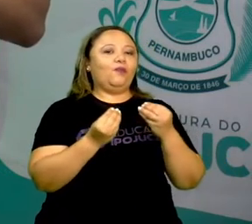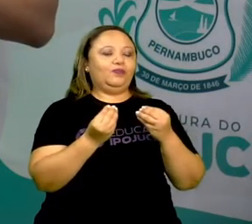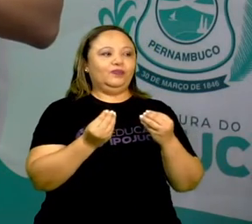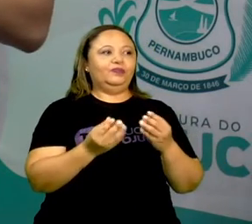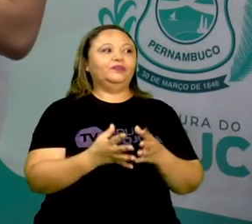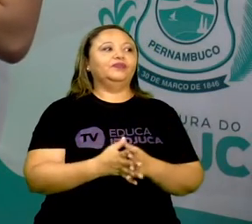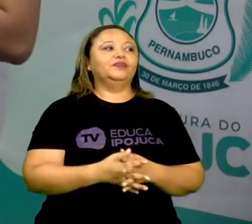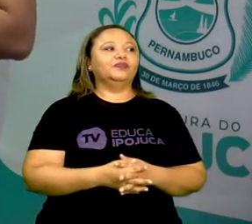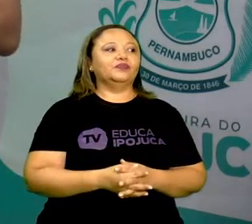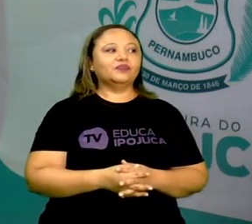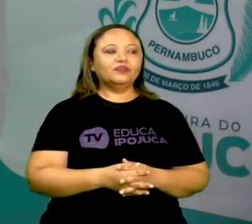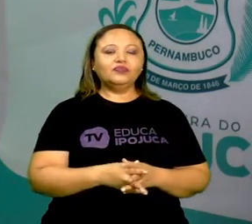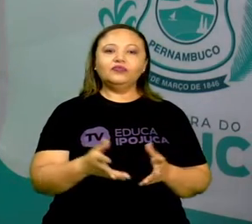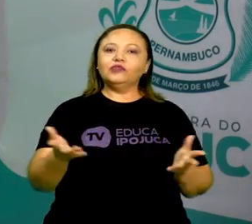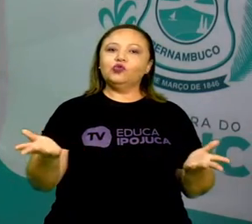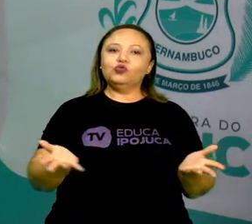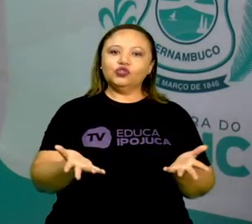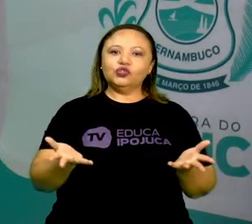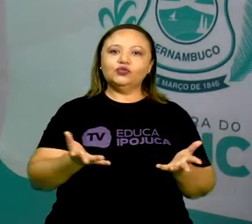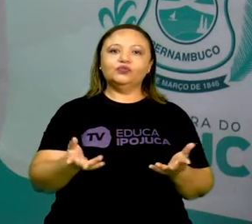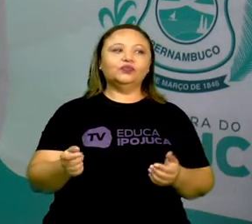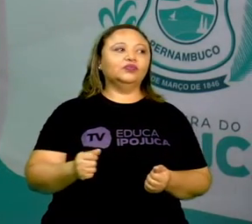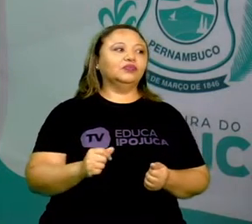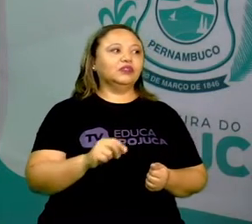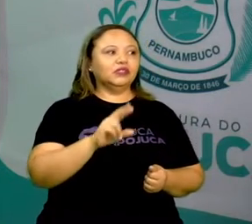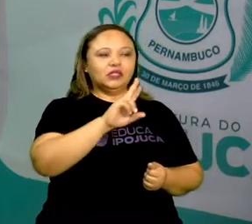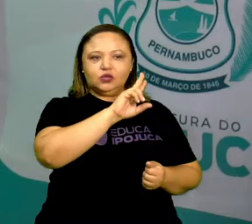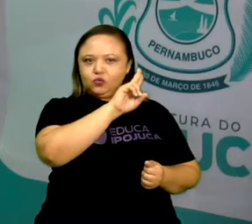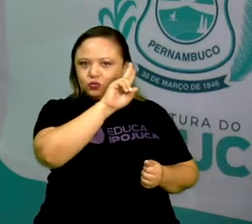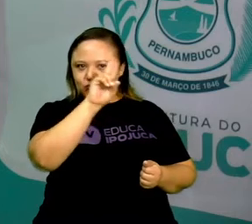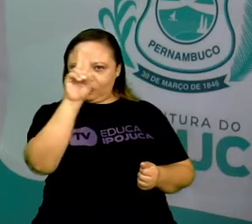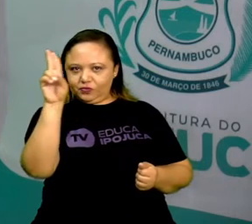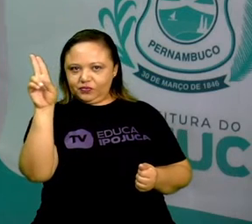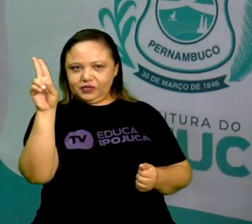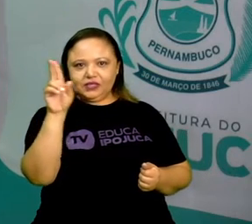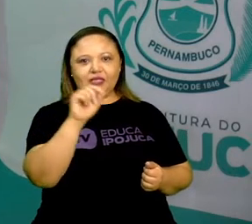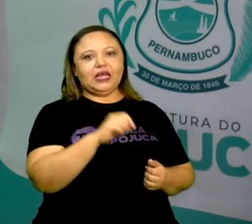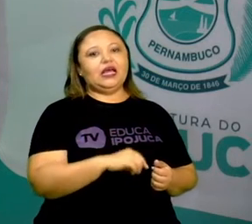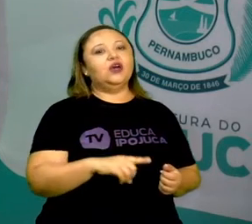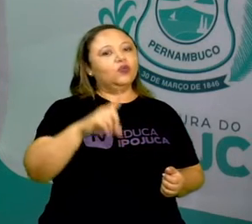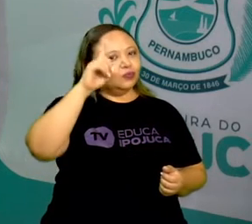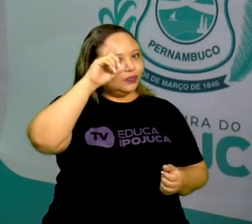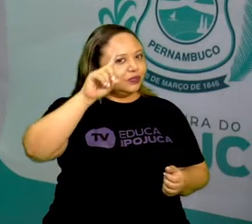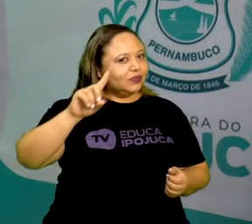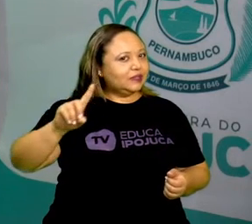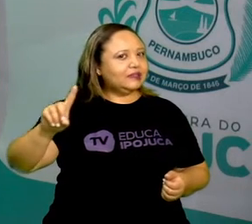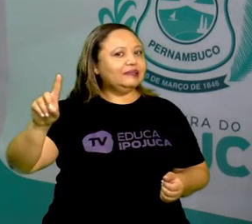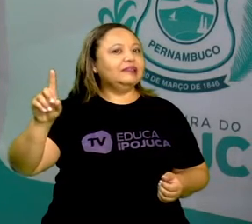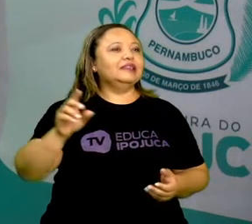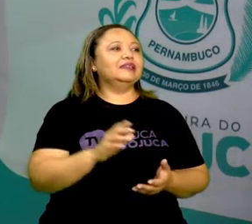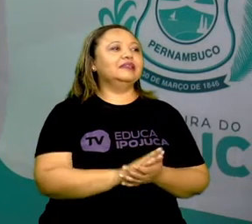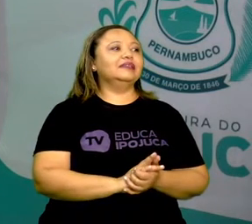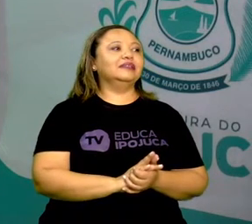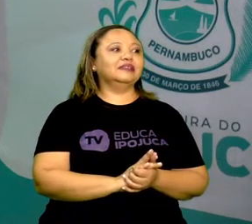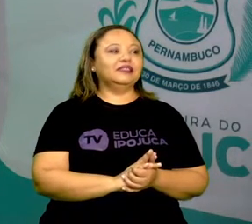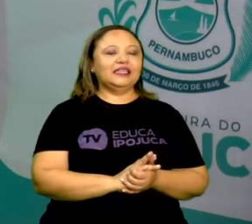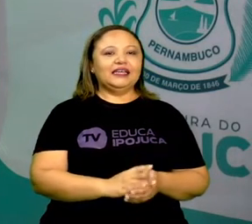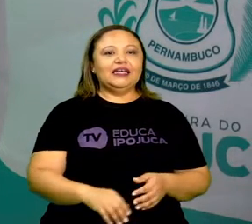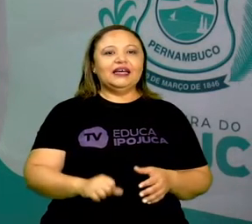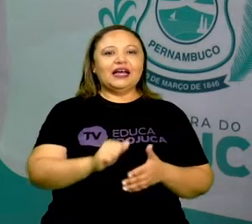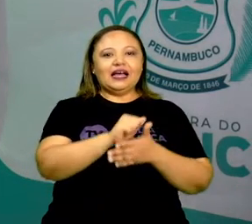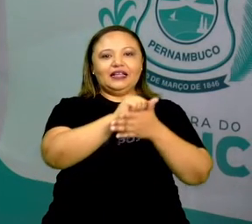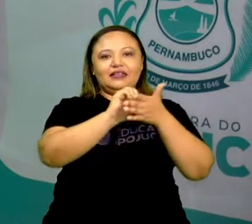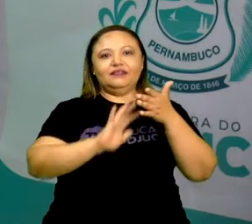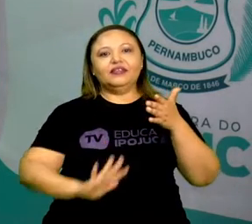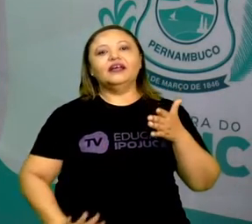lá? O desafio de hoje, colocando o nome de vocês, a data, né, e a atividade,